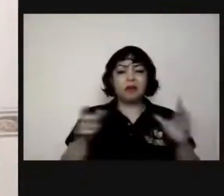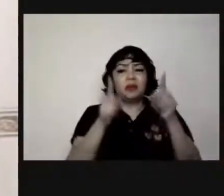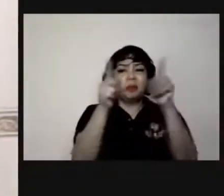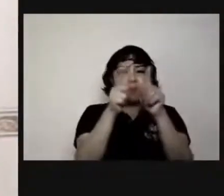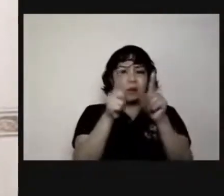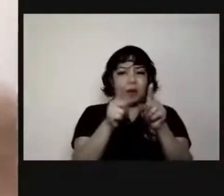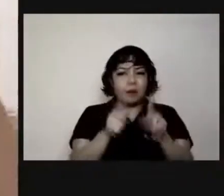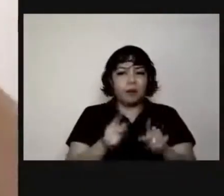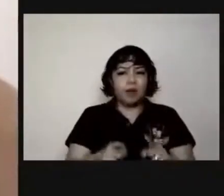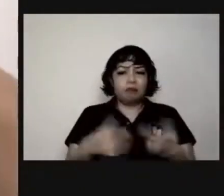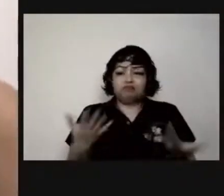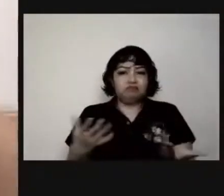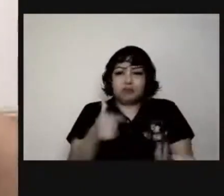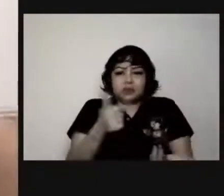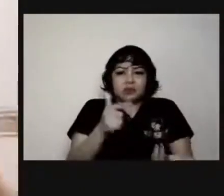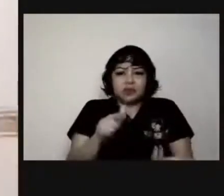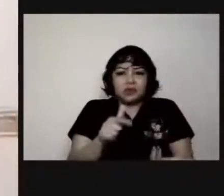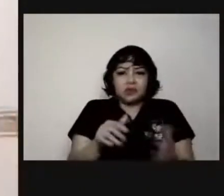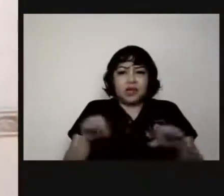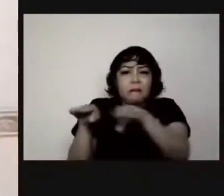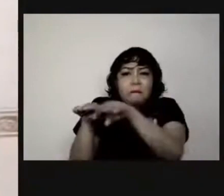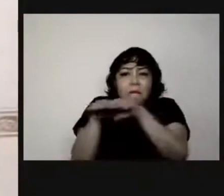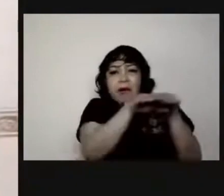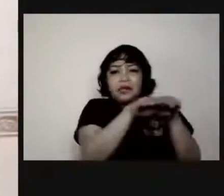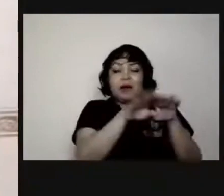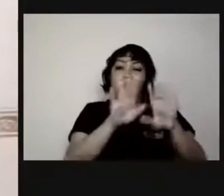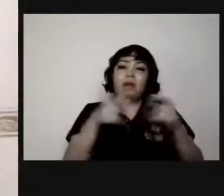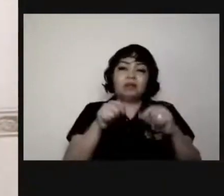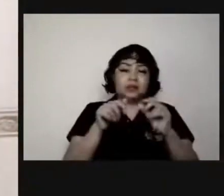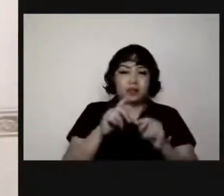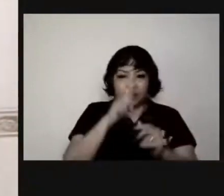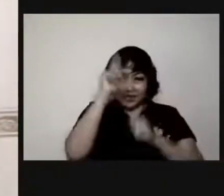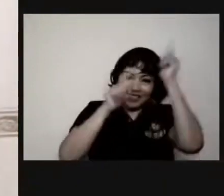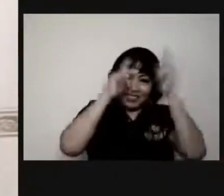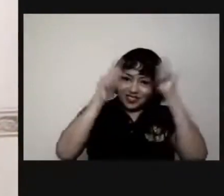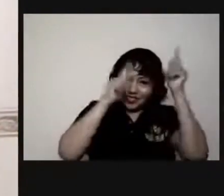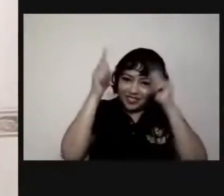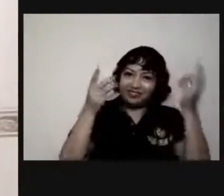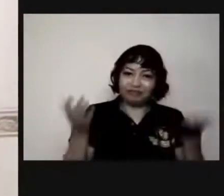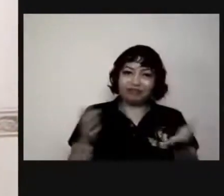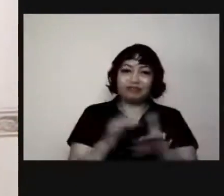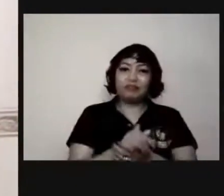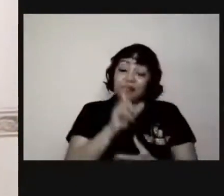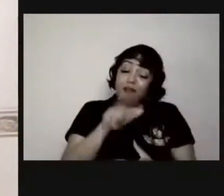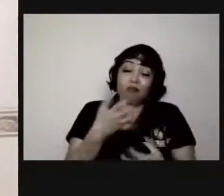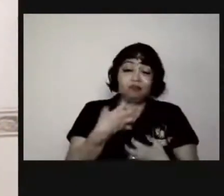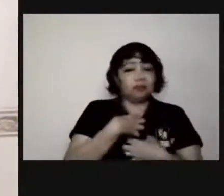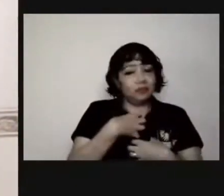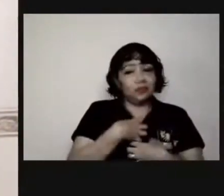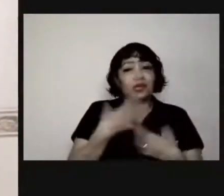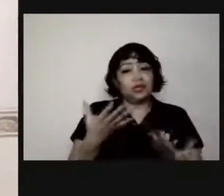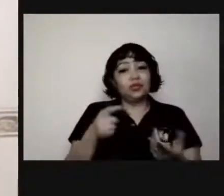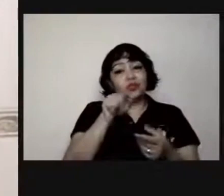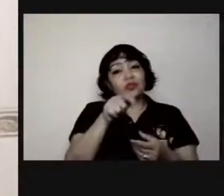criar a sua poesia. Mas aí tem que ter essa criatividade, né? Então, é uma forma também de você